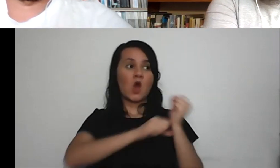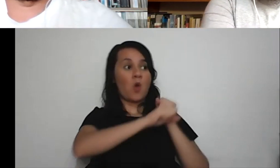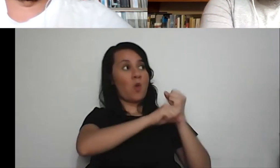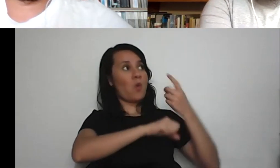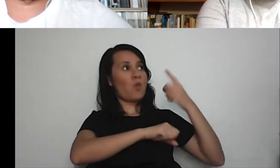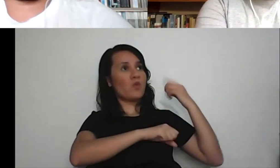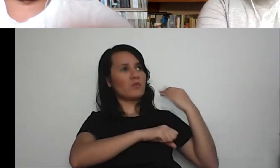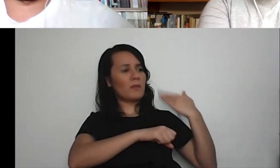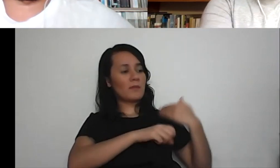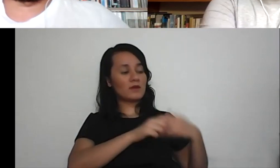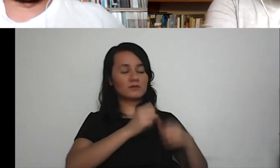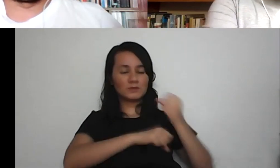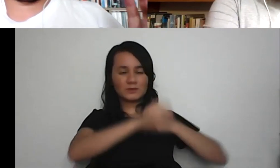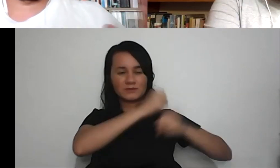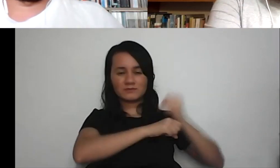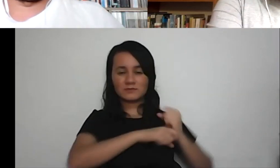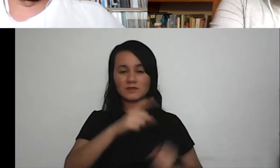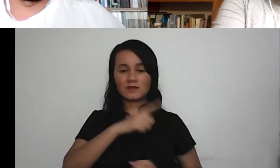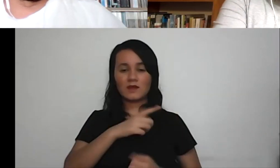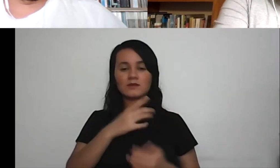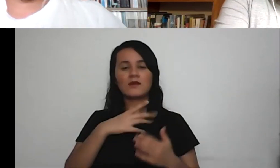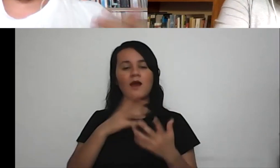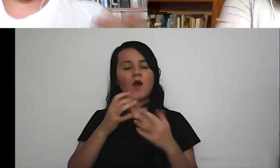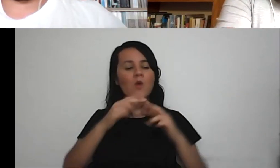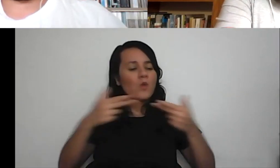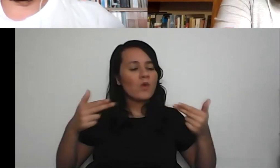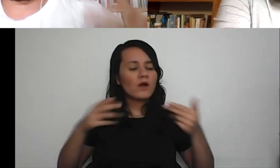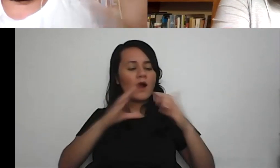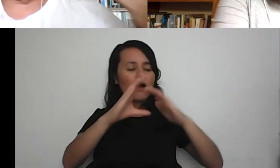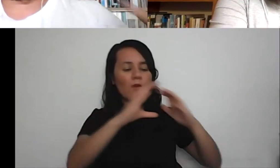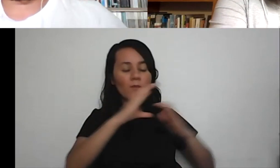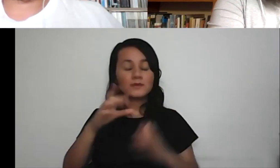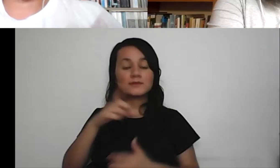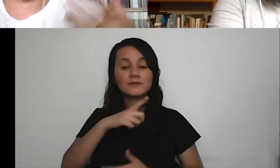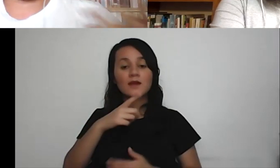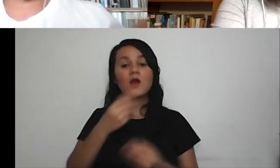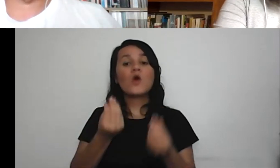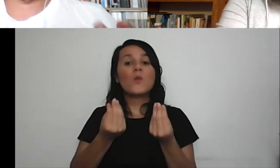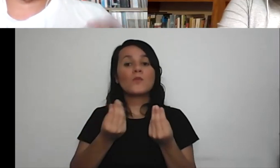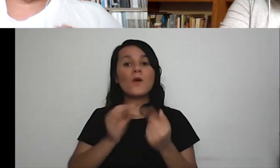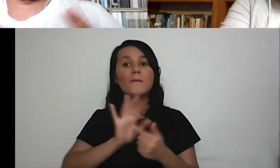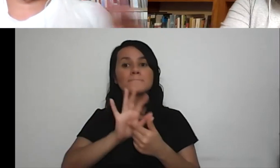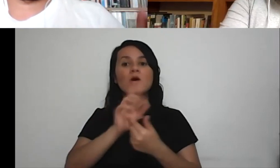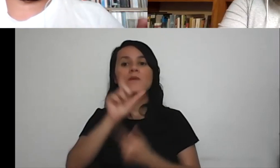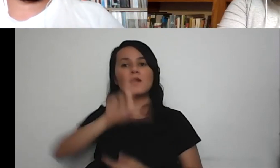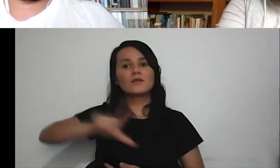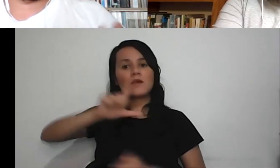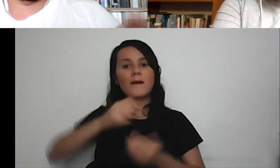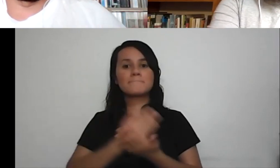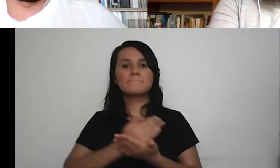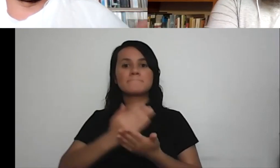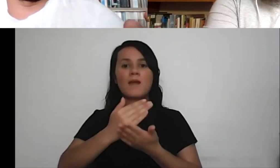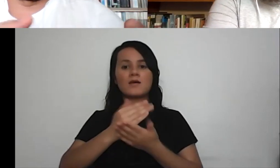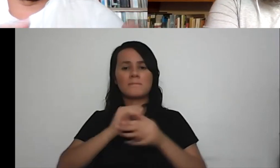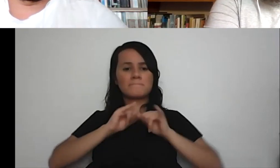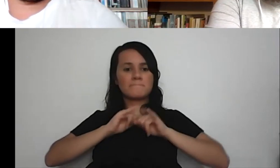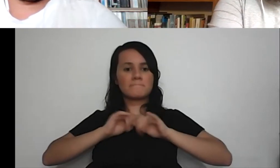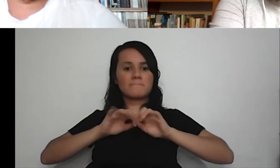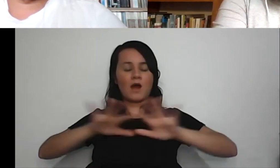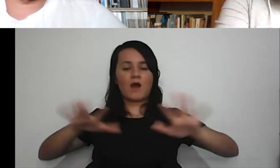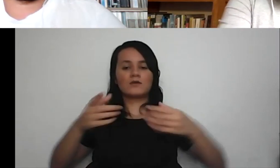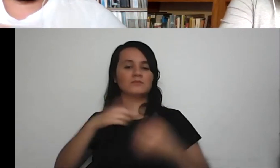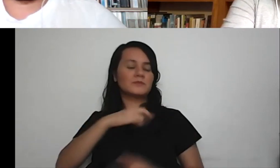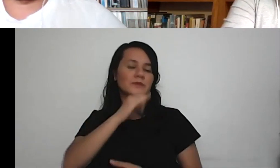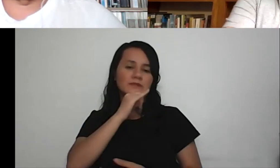digamos, das ferramentas de comunicação fez com que essa literatura começasse a aparecer das formas mais diferentes, igual Hoje em dia o